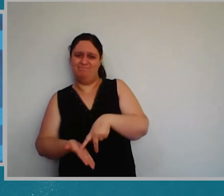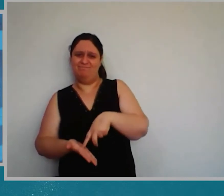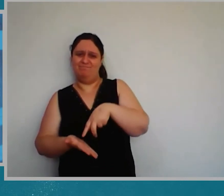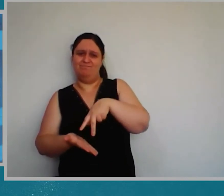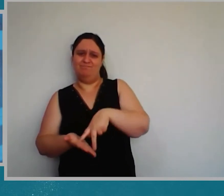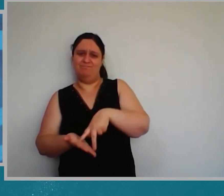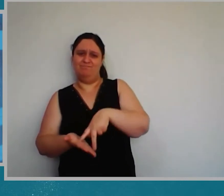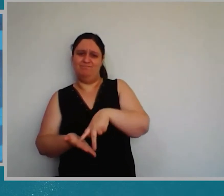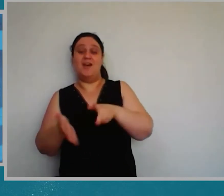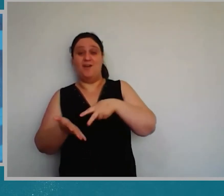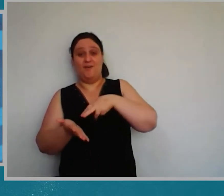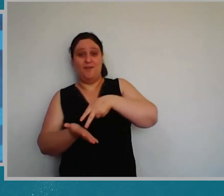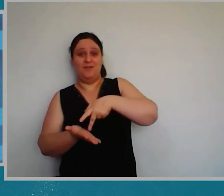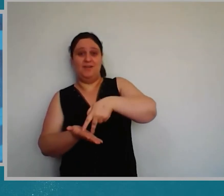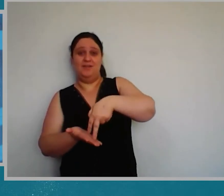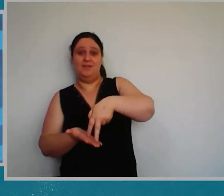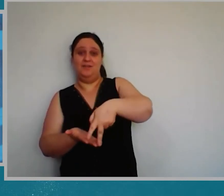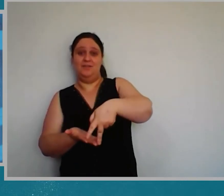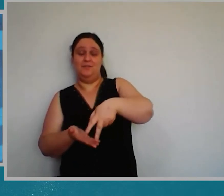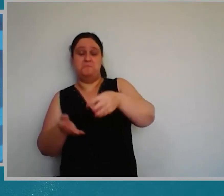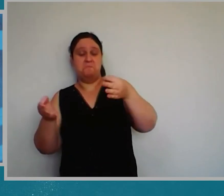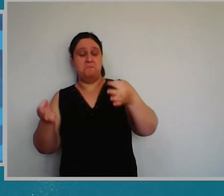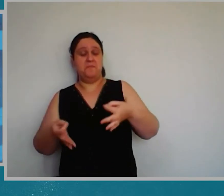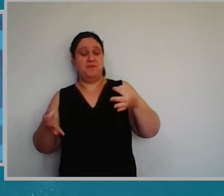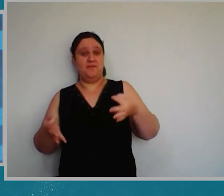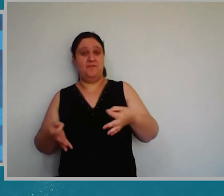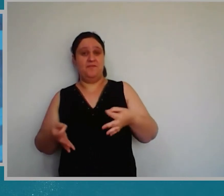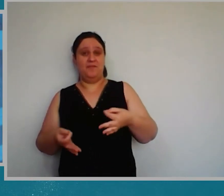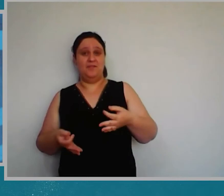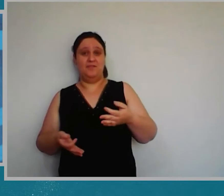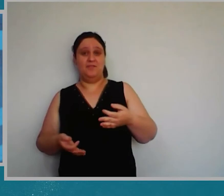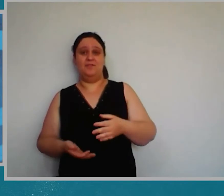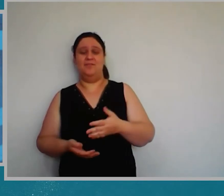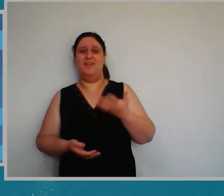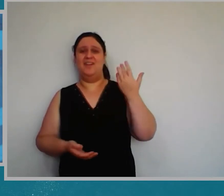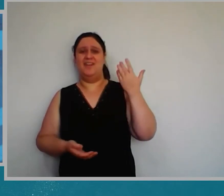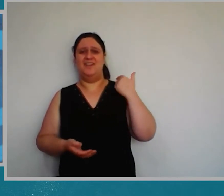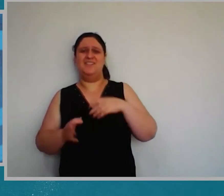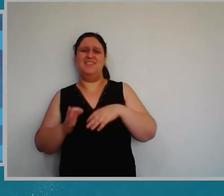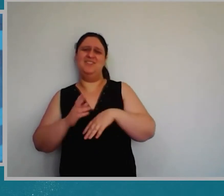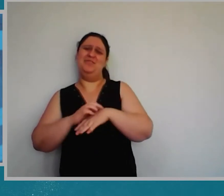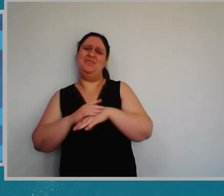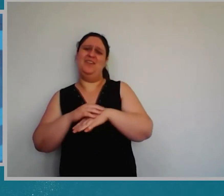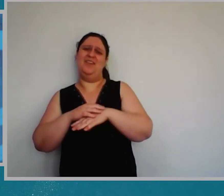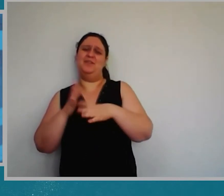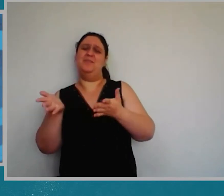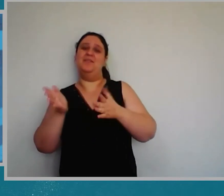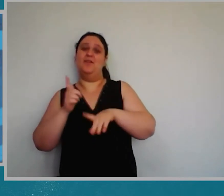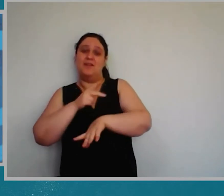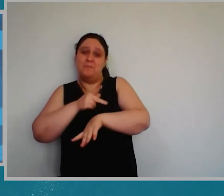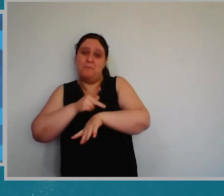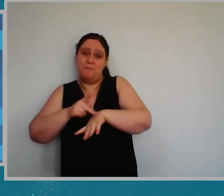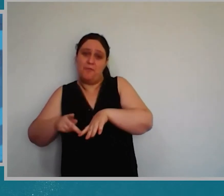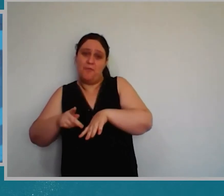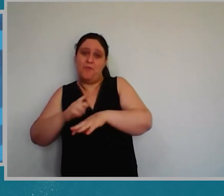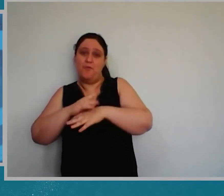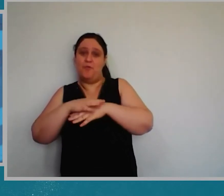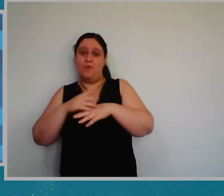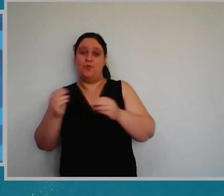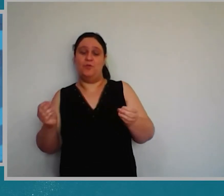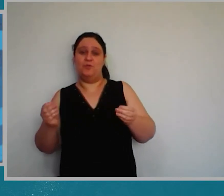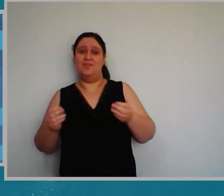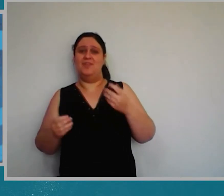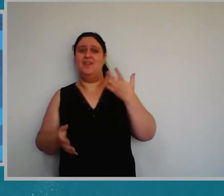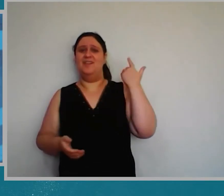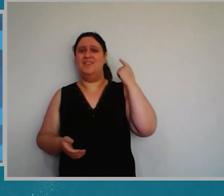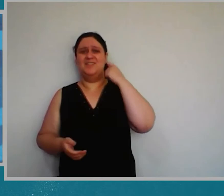aleluia, ando no caminho de Deus. E eu era um leproso, mas eu fui purificado. E eu era um surdo, não